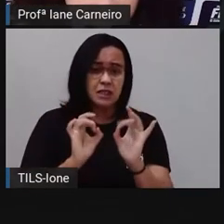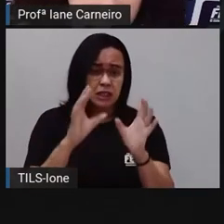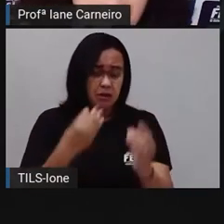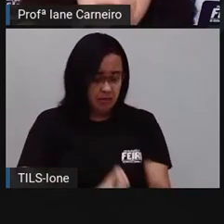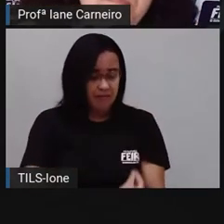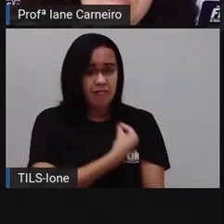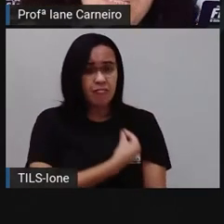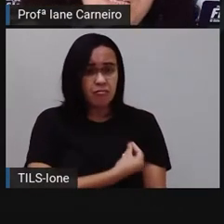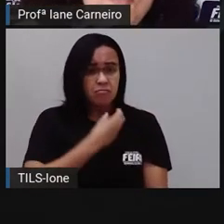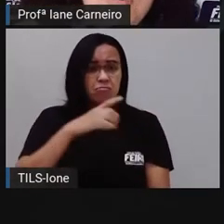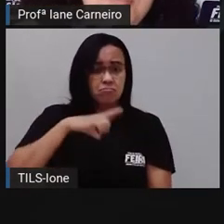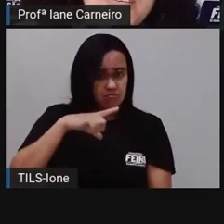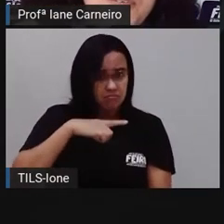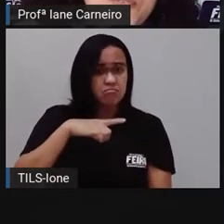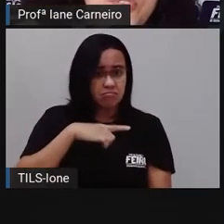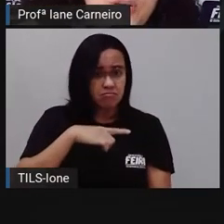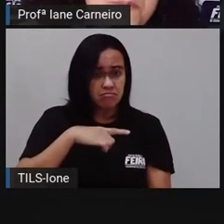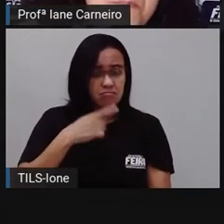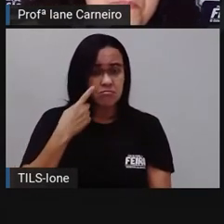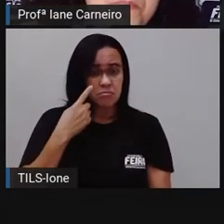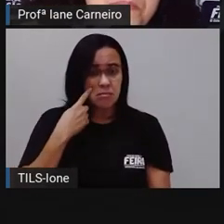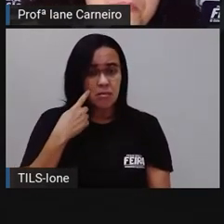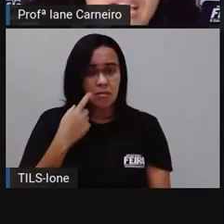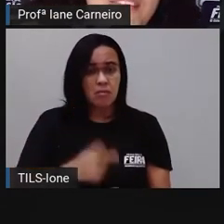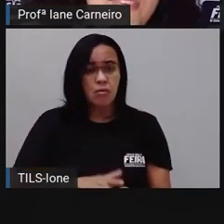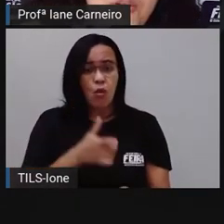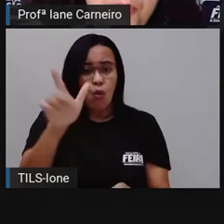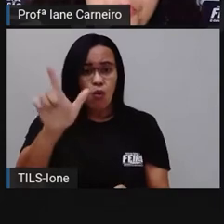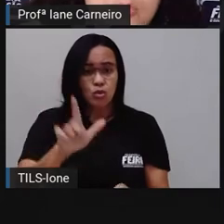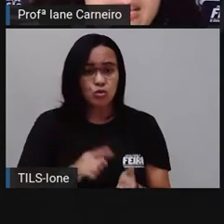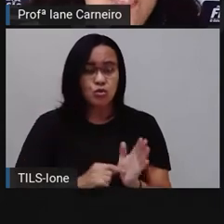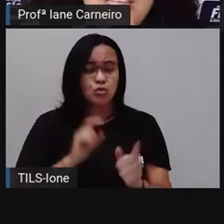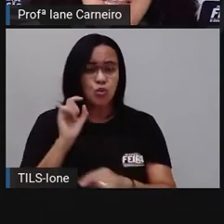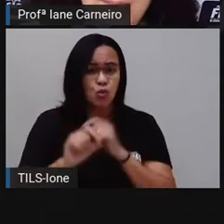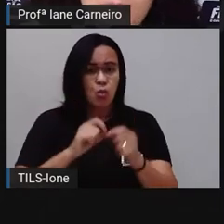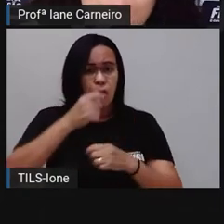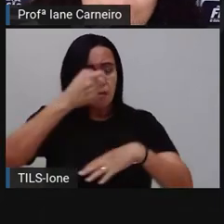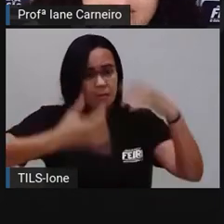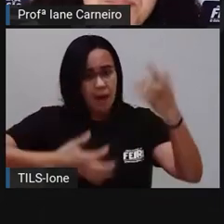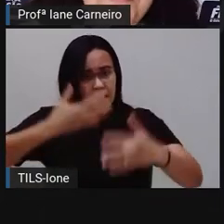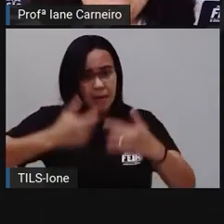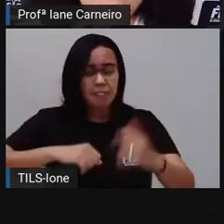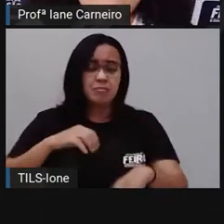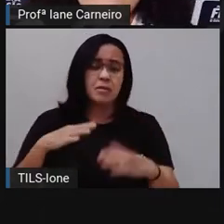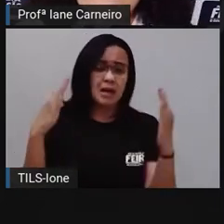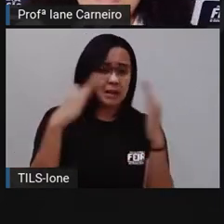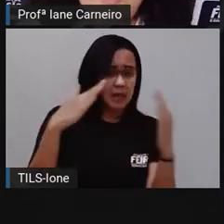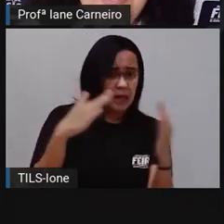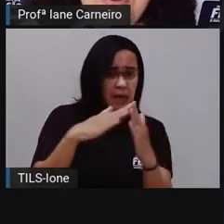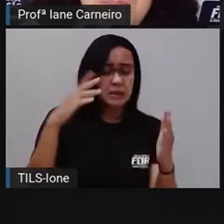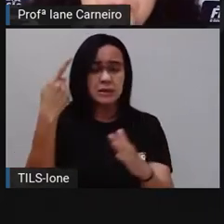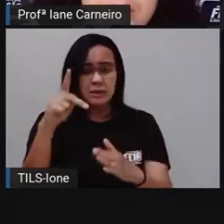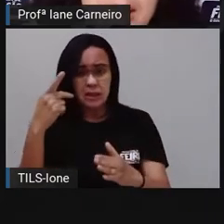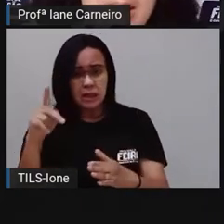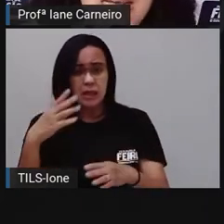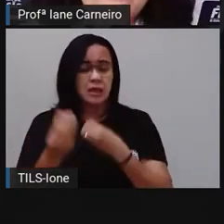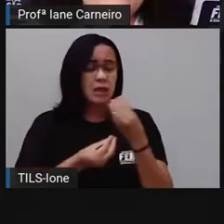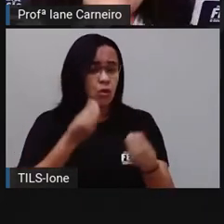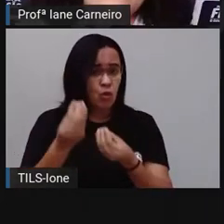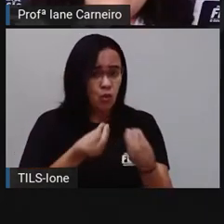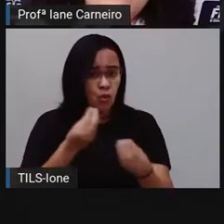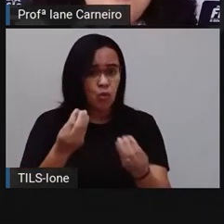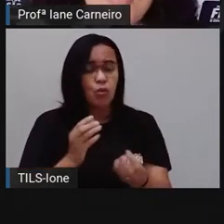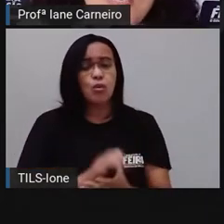sobreviver, né. Vamos ver outro, ó, aí fala um pouco dela, onde é que ela mora, né, mora no Campo do